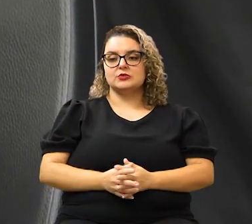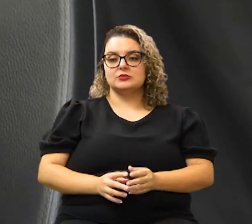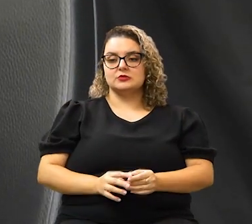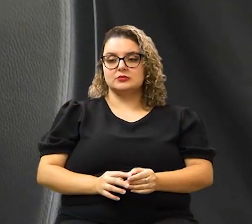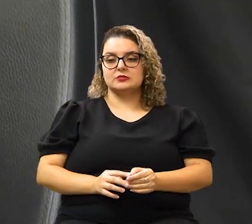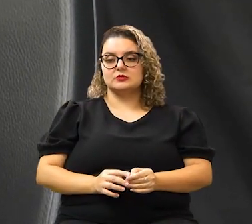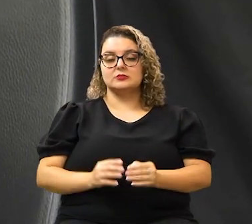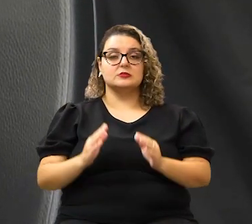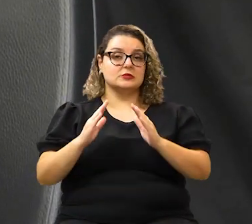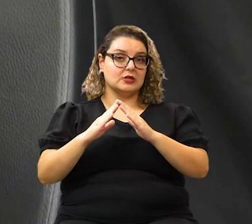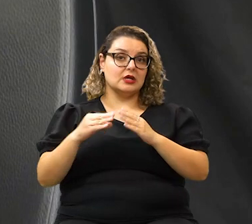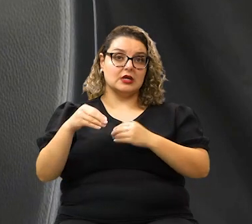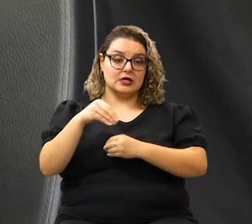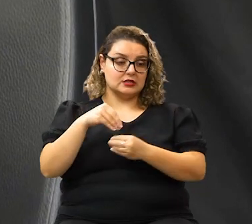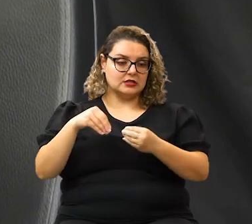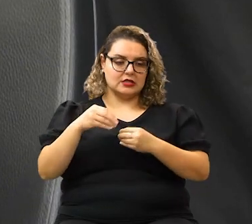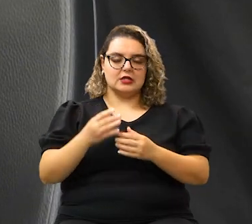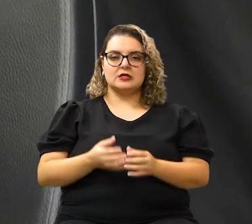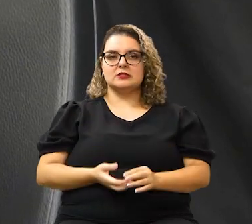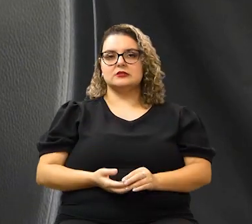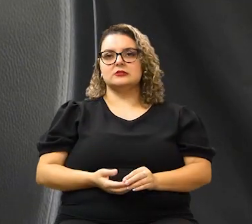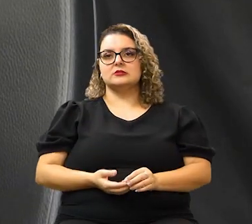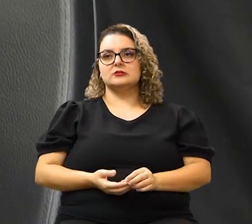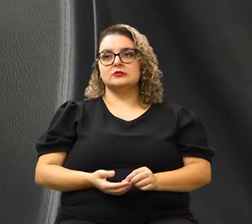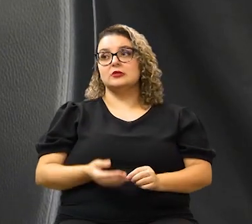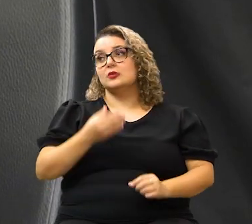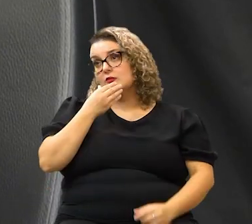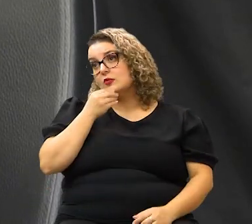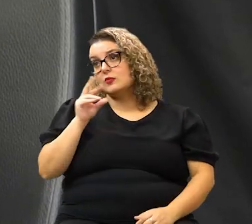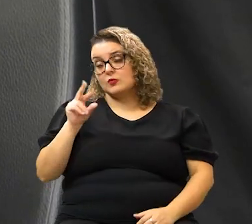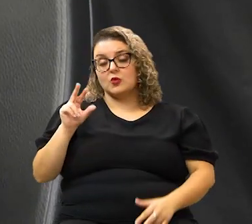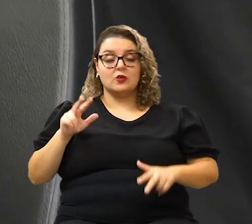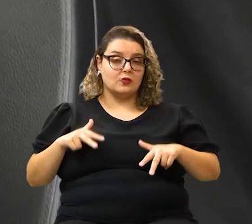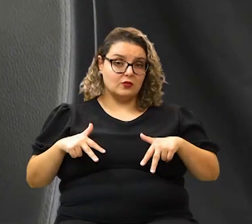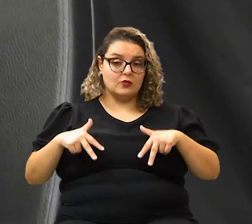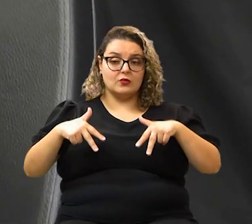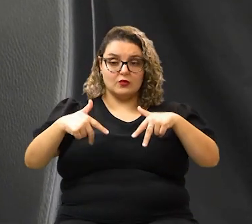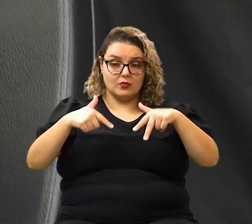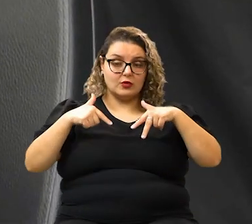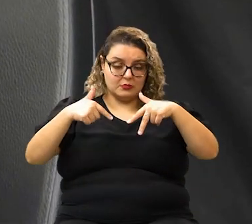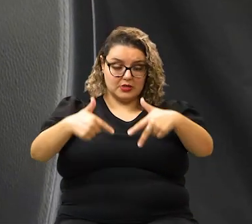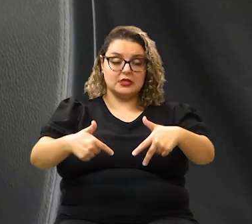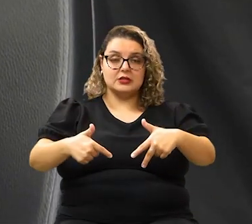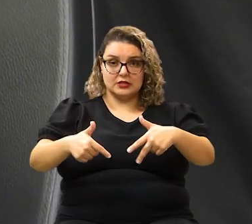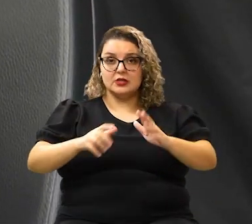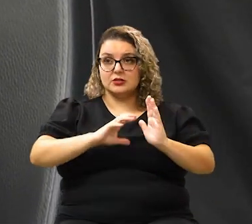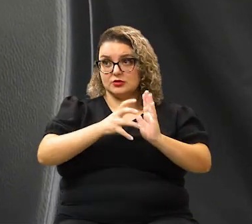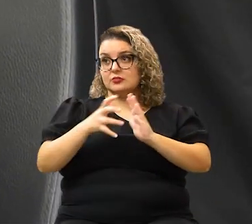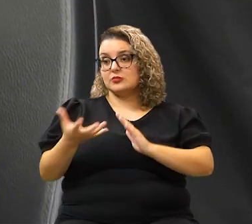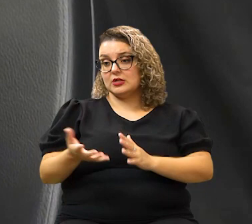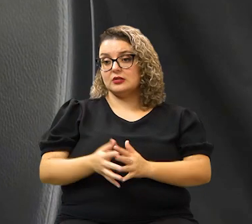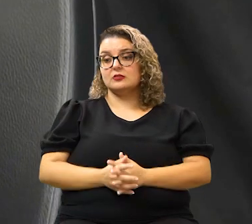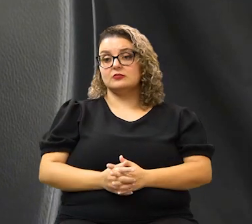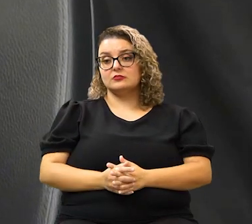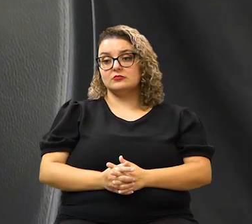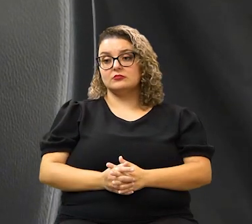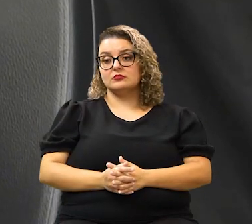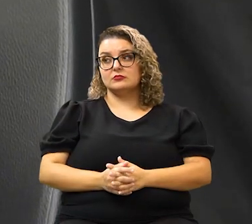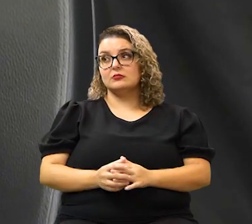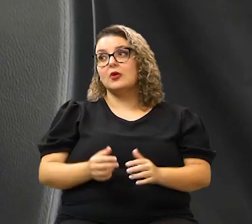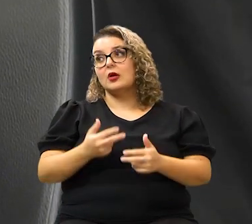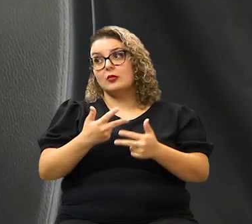em casa. E como meu avô era militante de partido, era uma coisa muito,